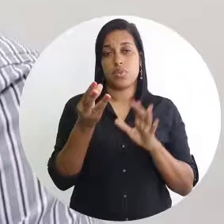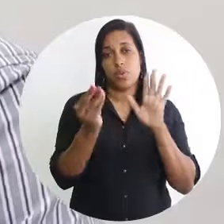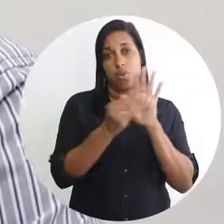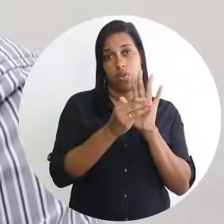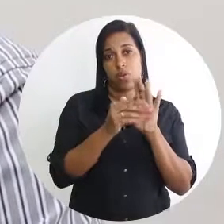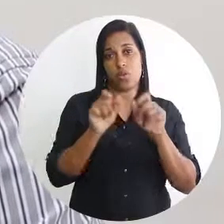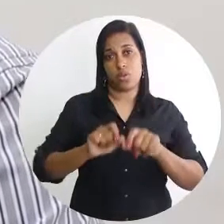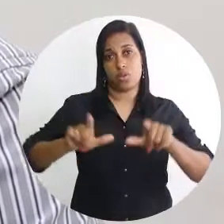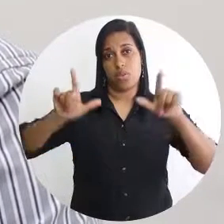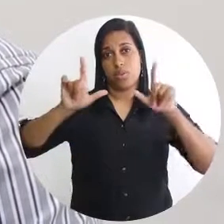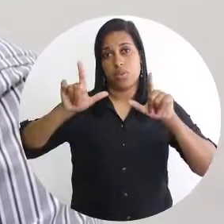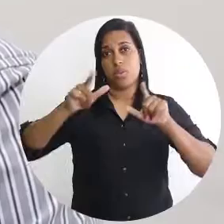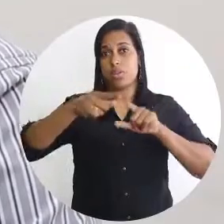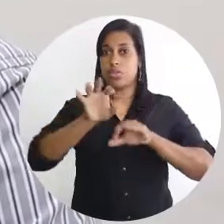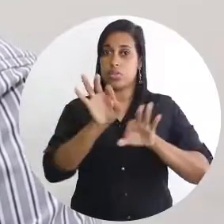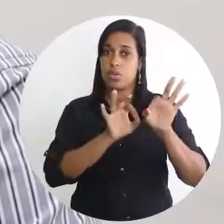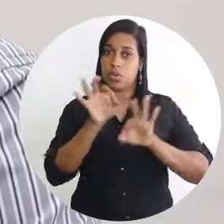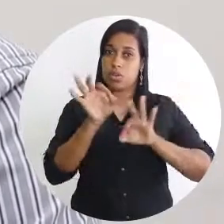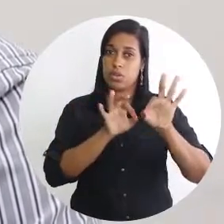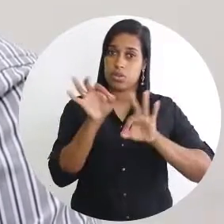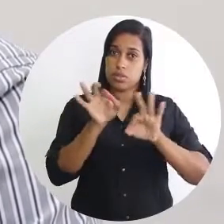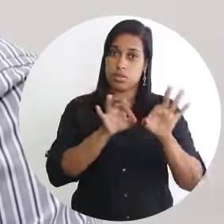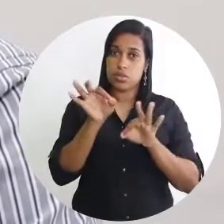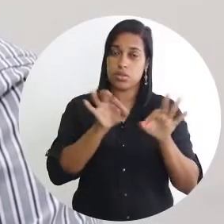elementos na tela e eles se adequem